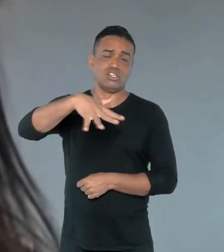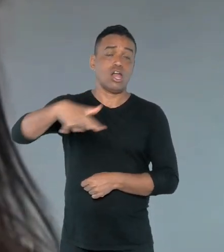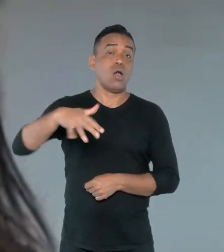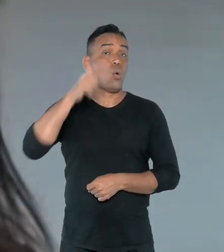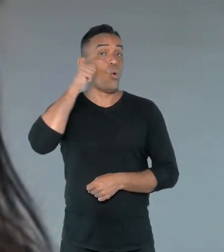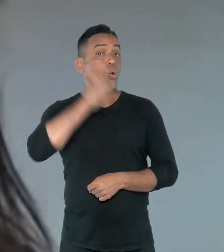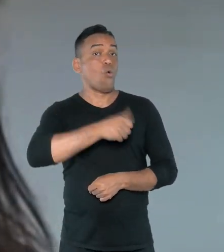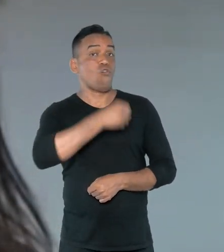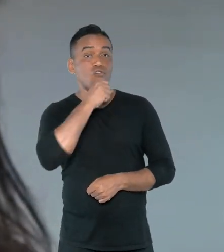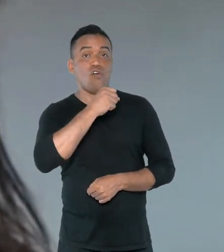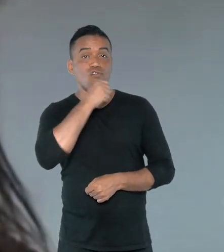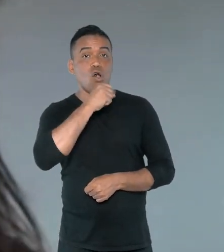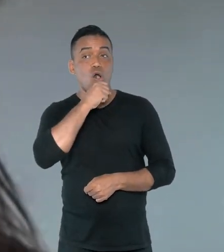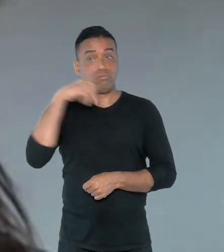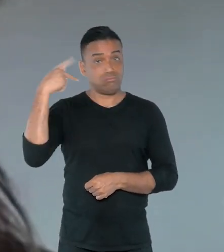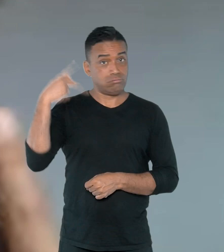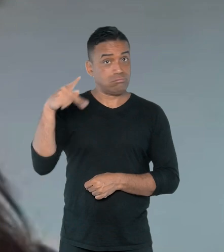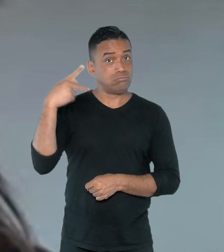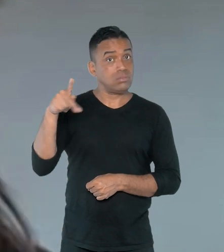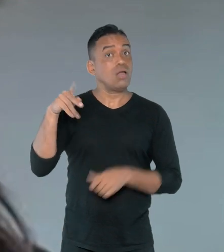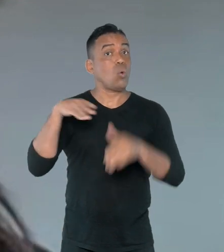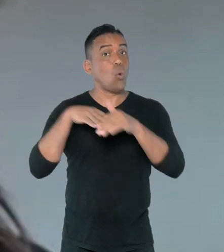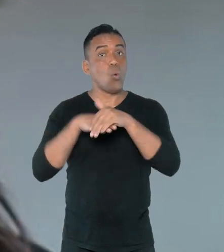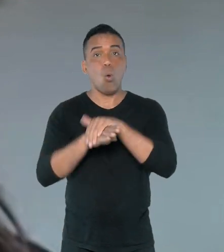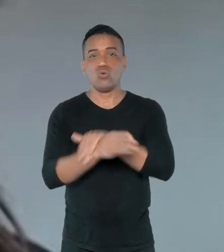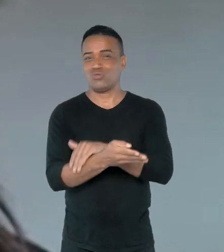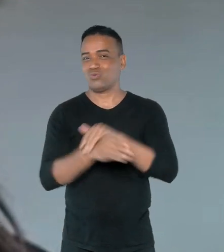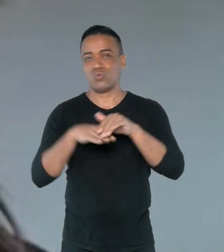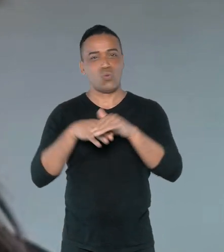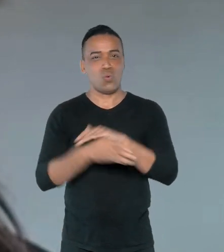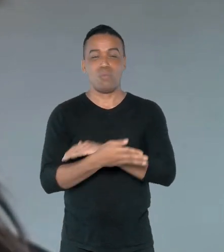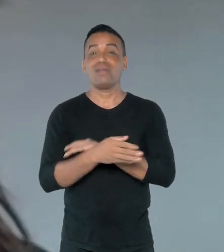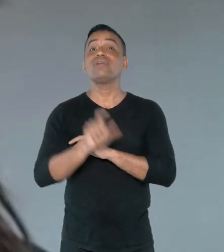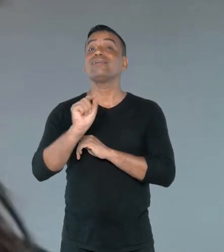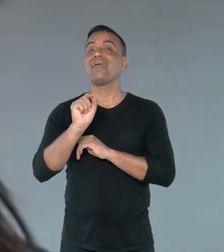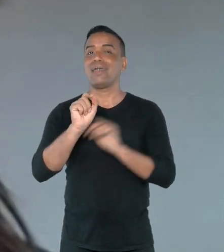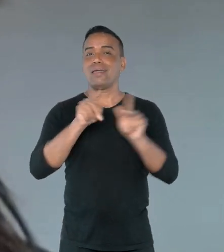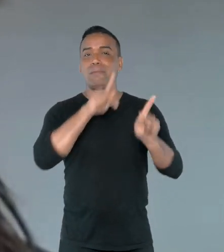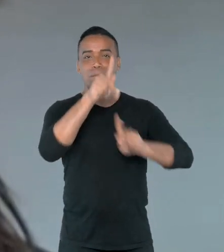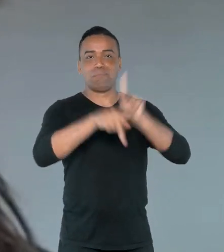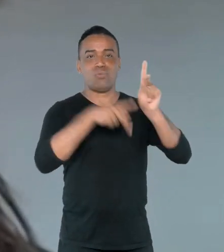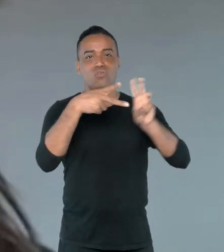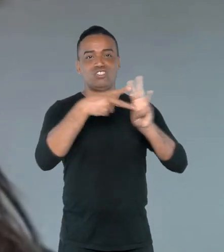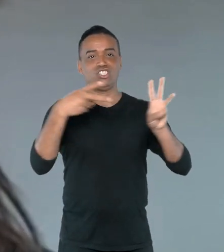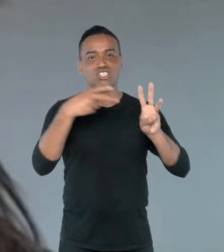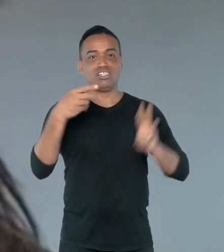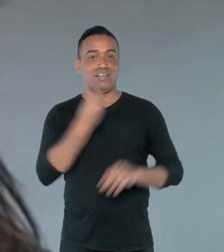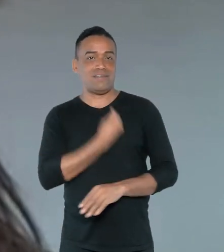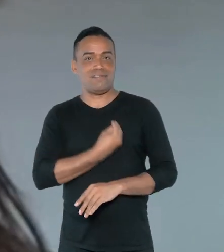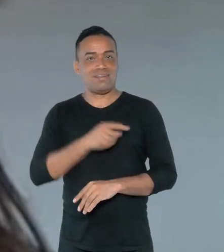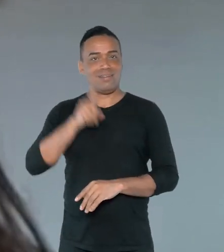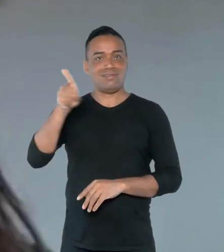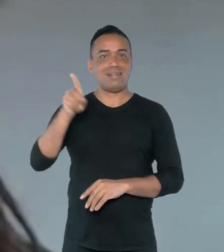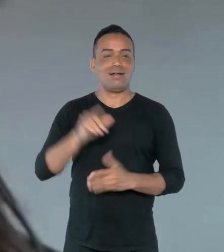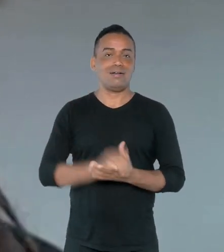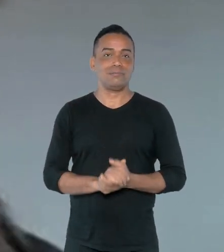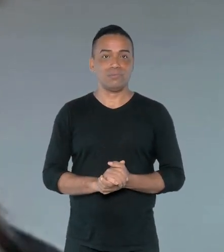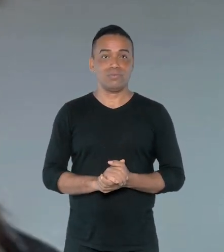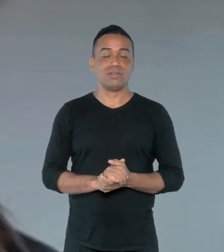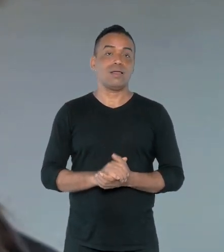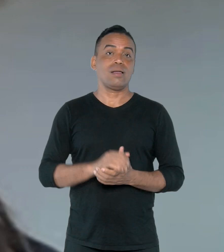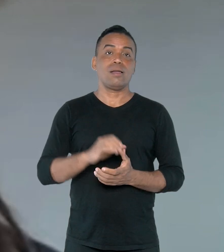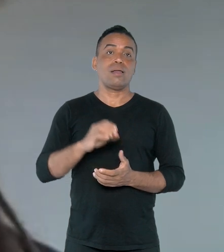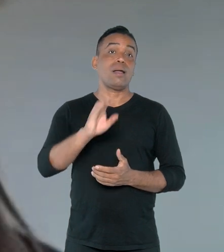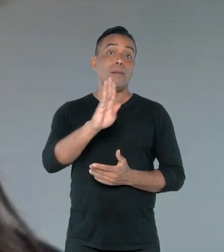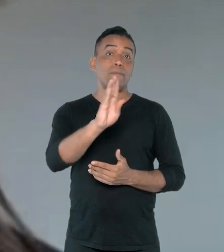dele manteve os costumes dos indígenas daquela região ali, que ela chamava de